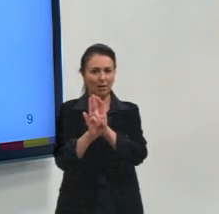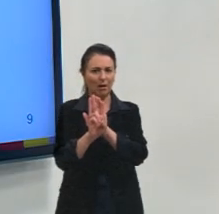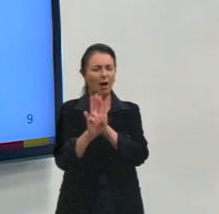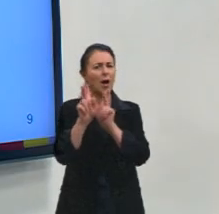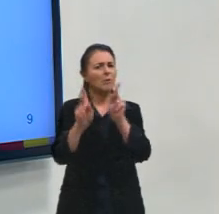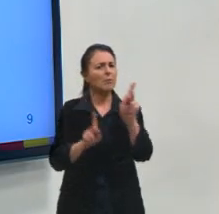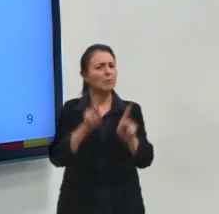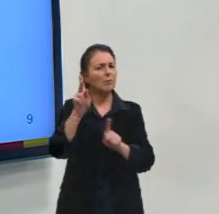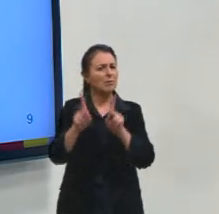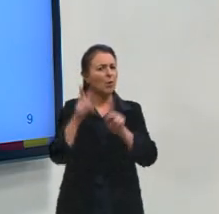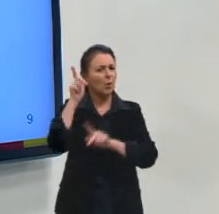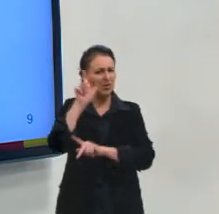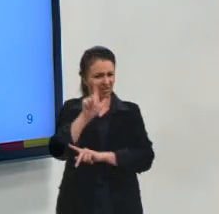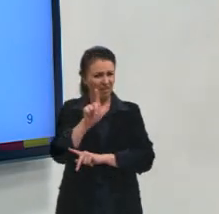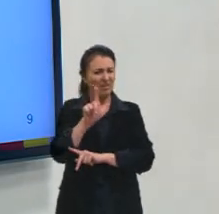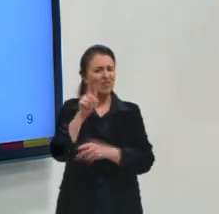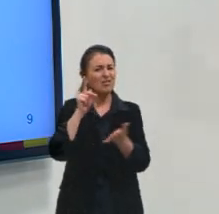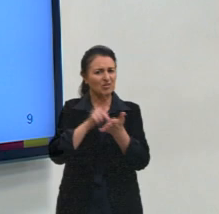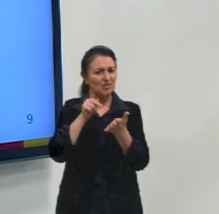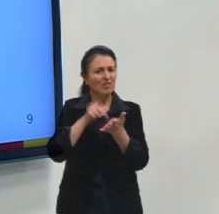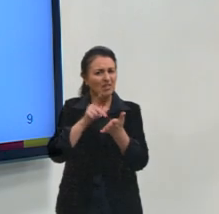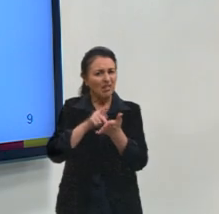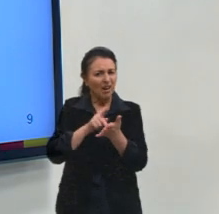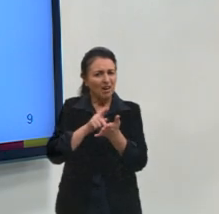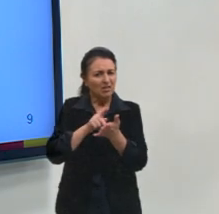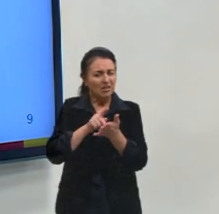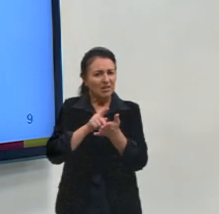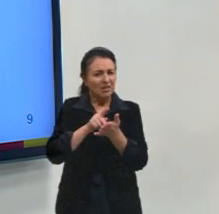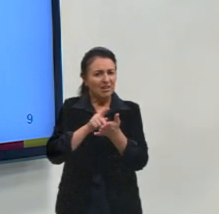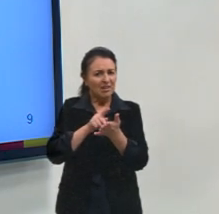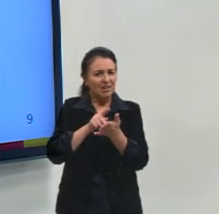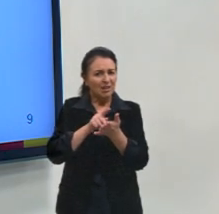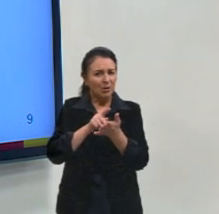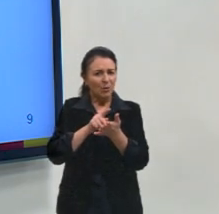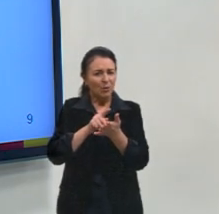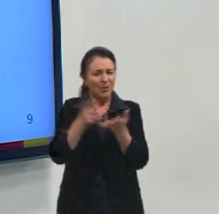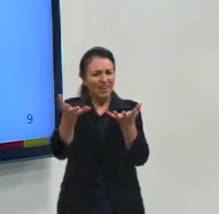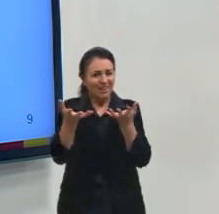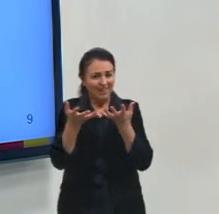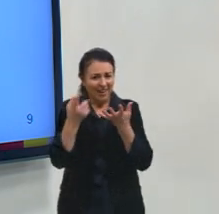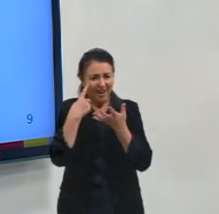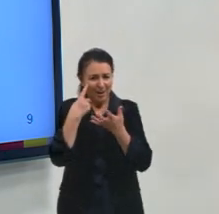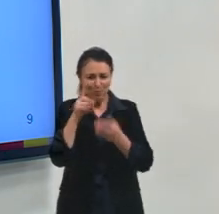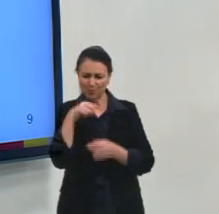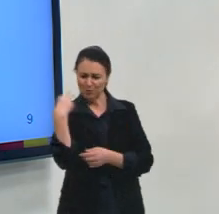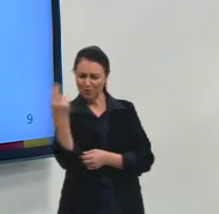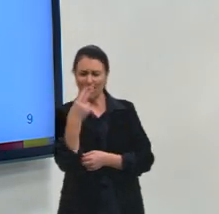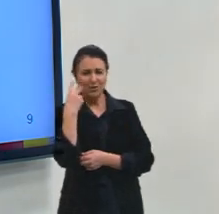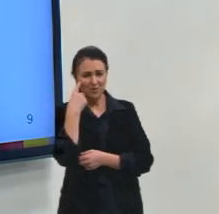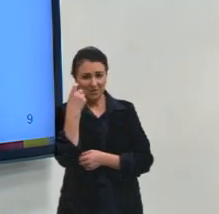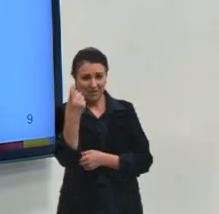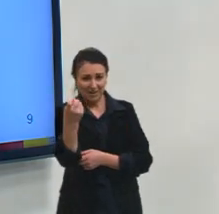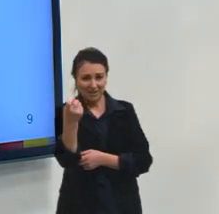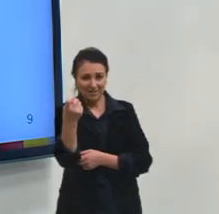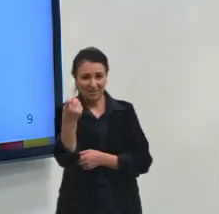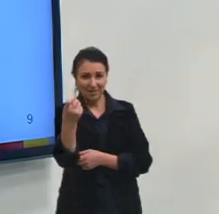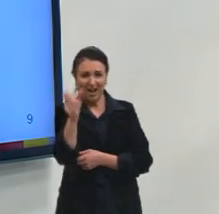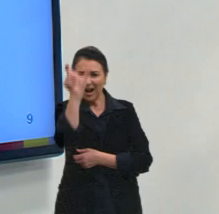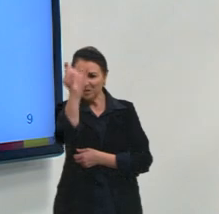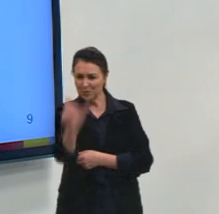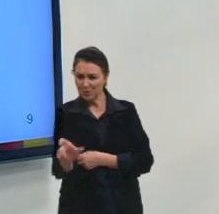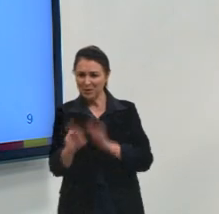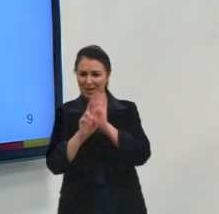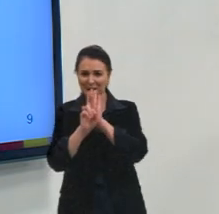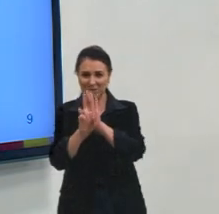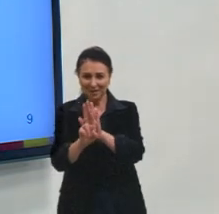consegue realmente colocar os seus interesses em Pauta Será que os nossos representantes realmente fazem